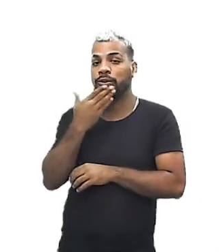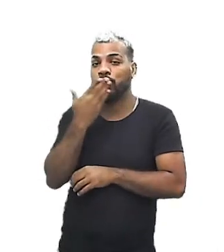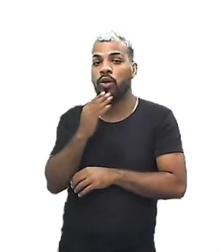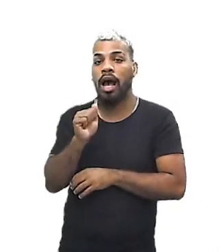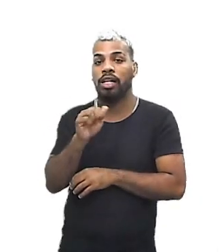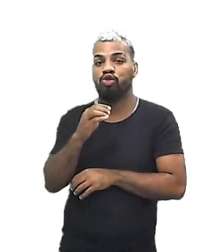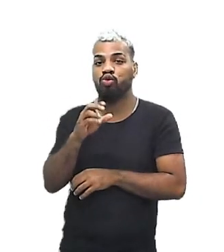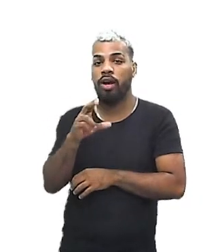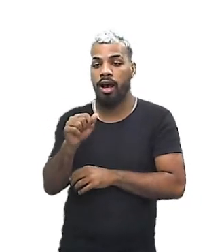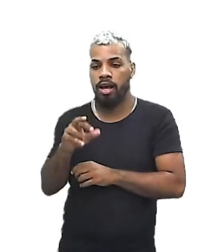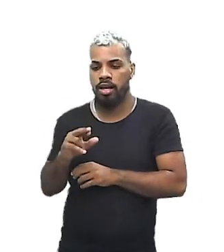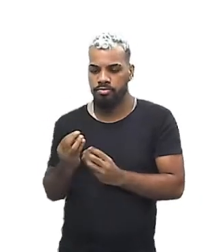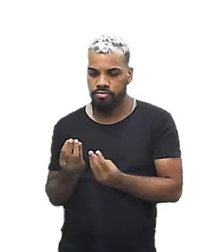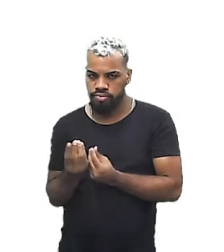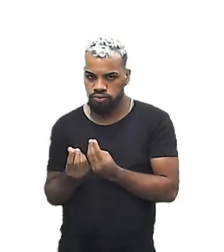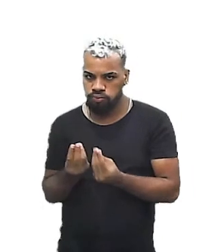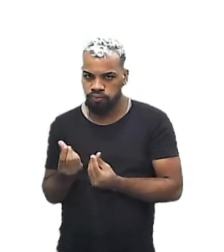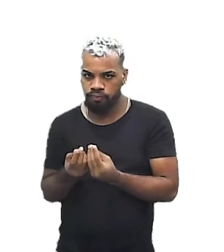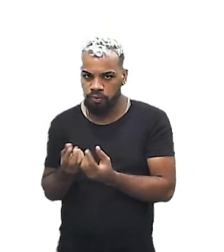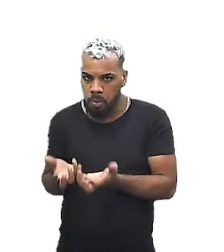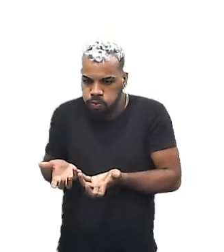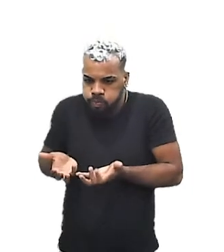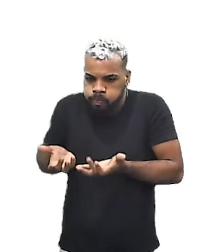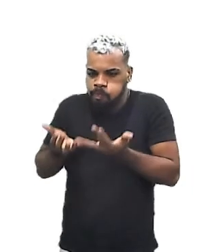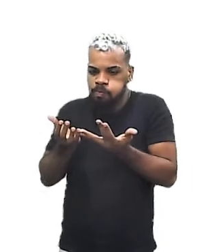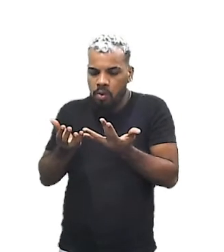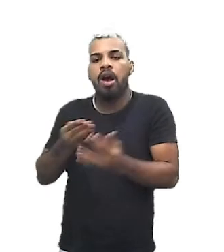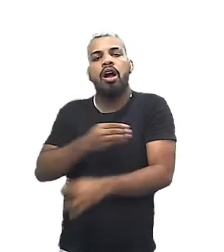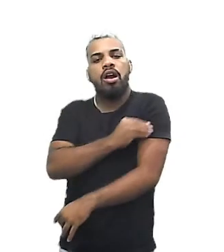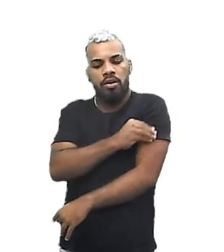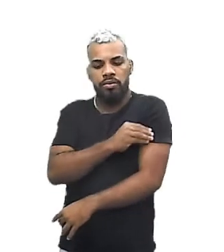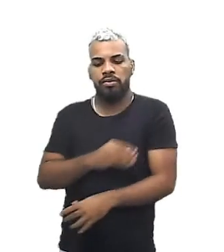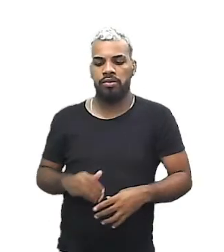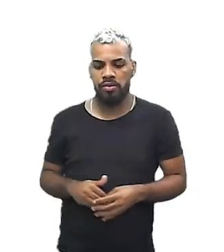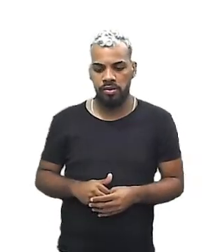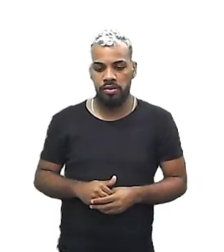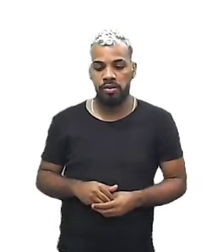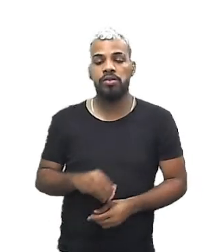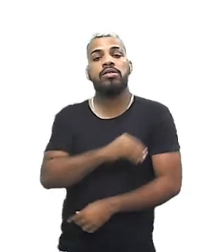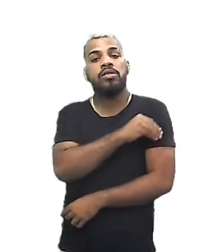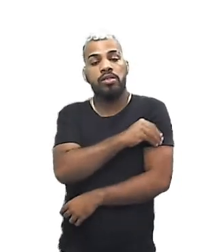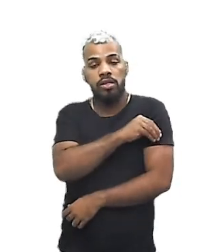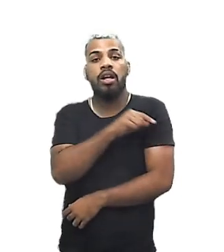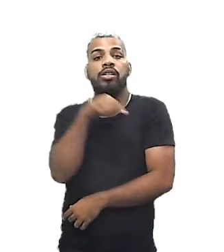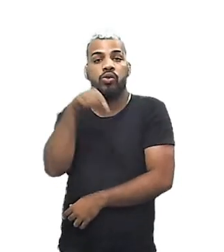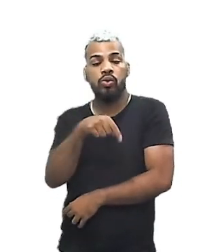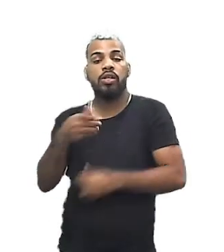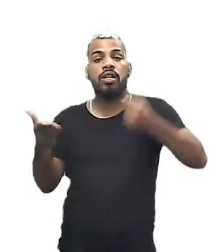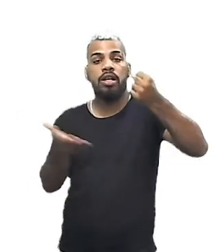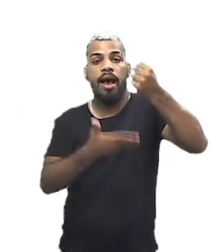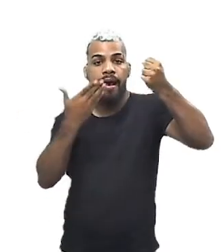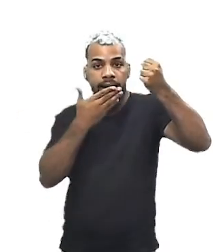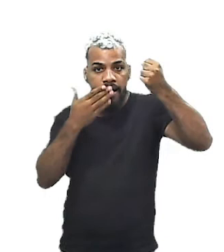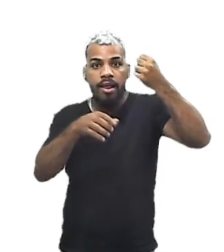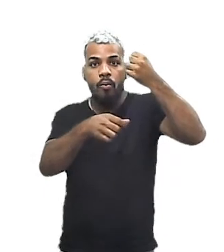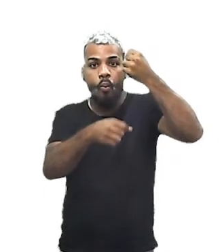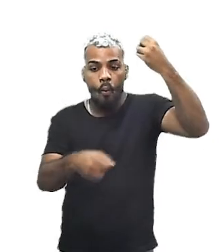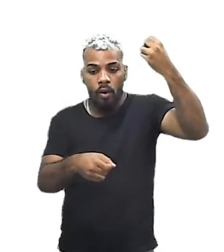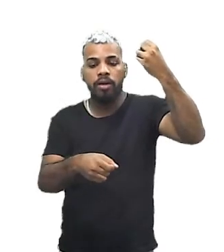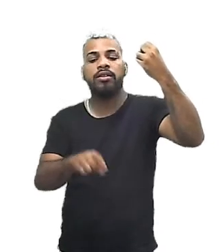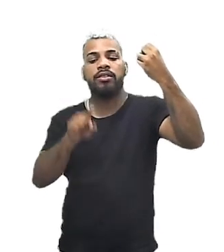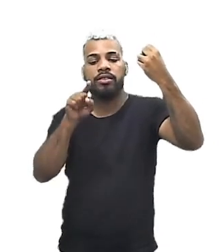assinale a alternativa que indica o nome dado ao açúcar da cana classificado como